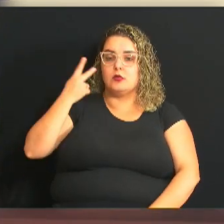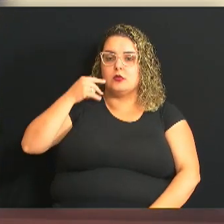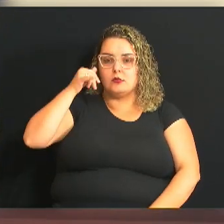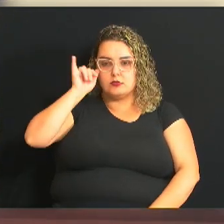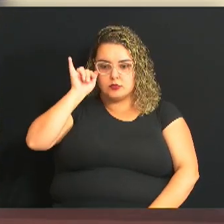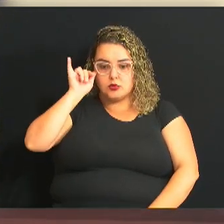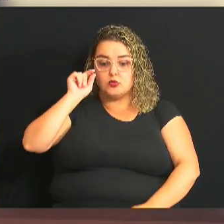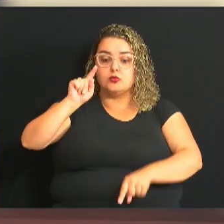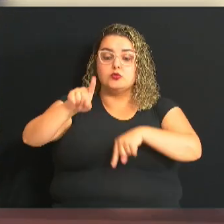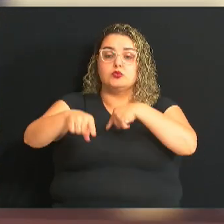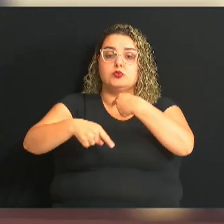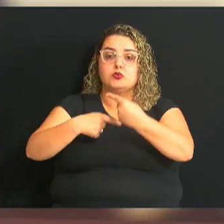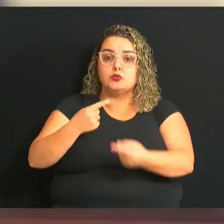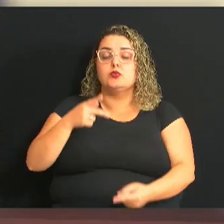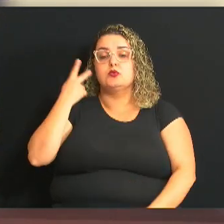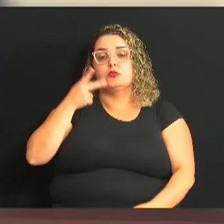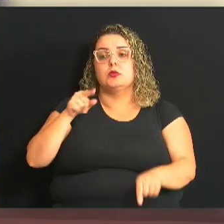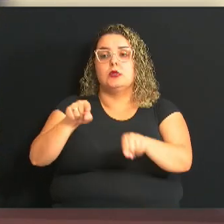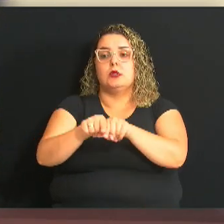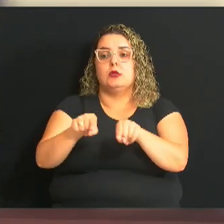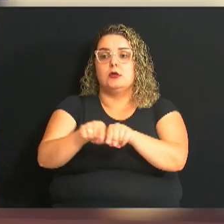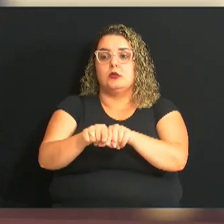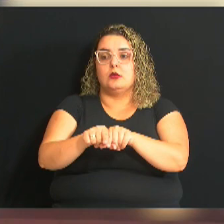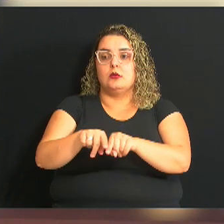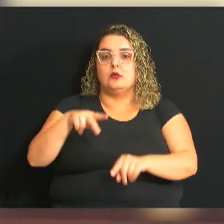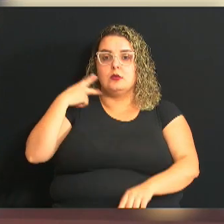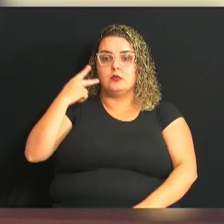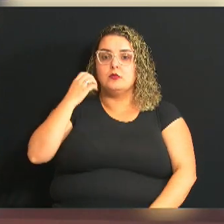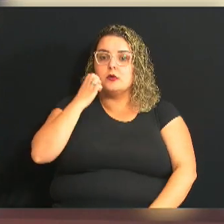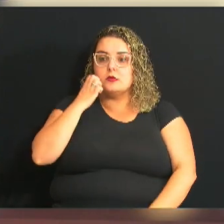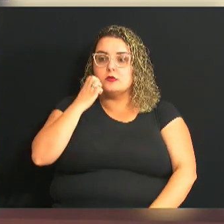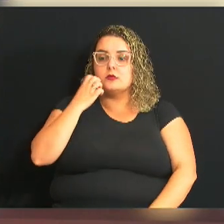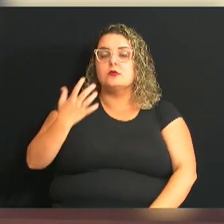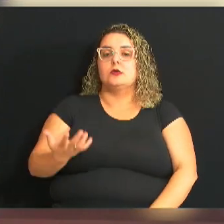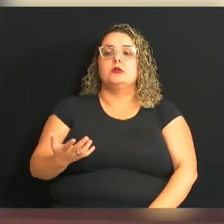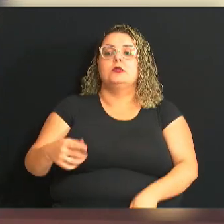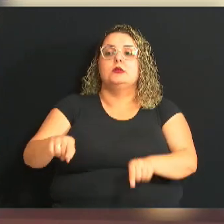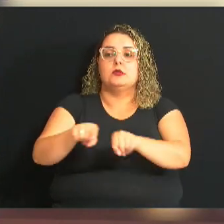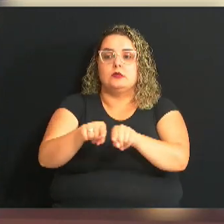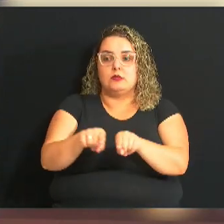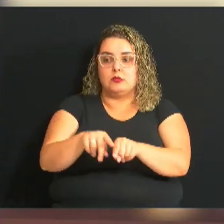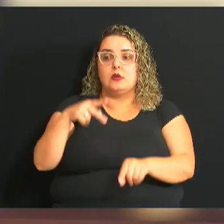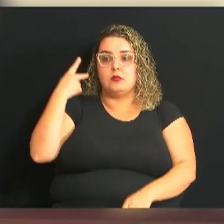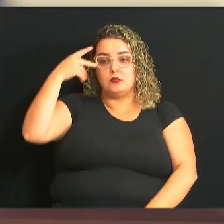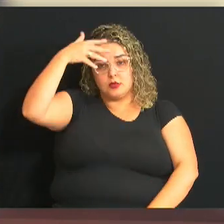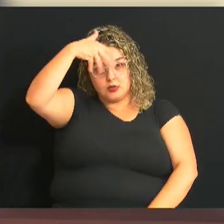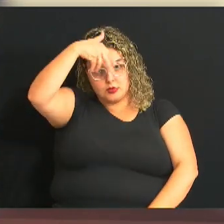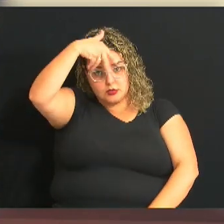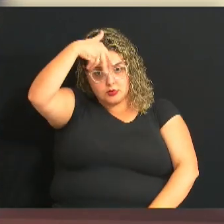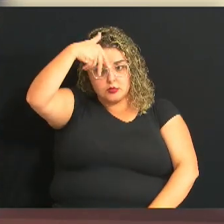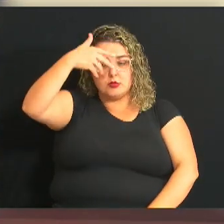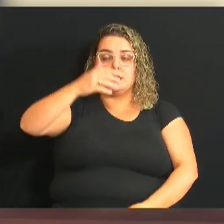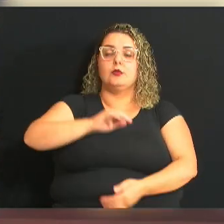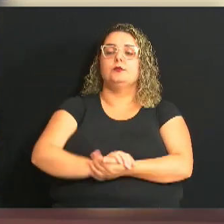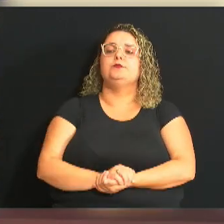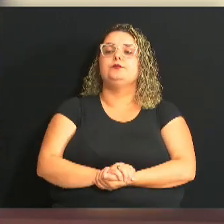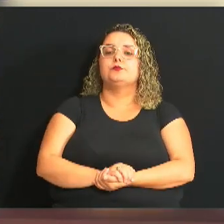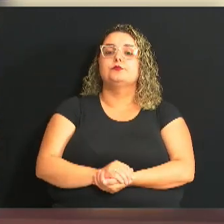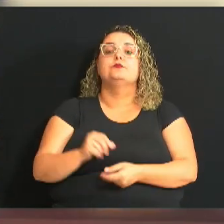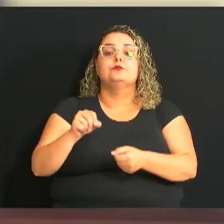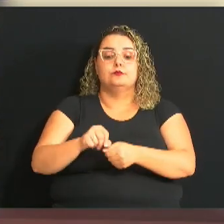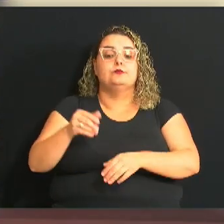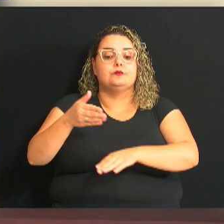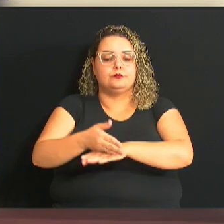outros vereadores também, o vereador Igor e também o vereador Rodrigo da Farmadic, que fazem parte